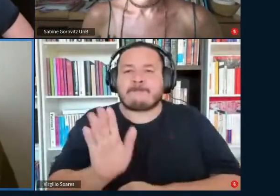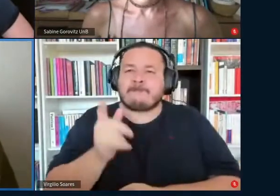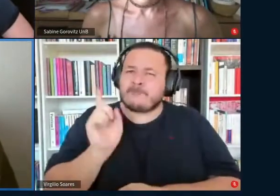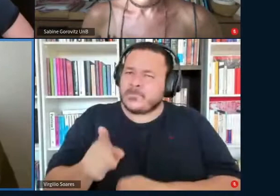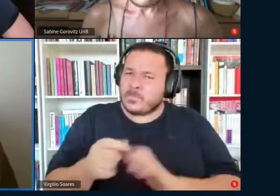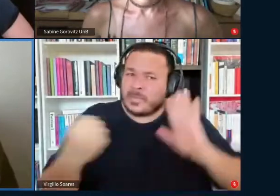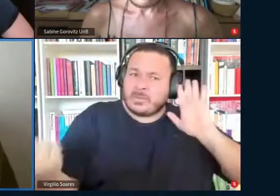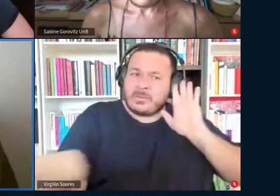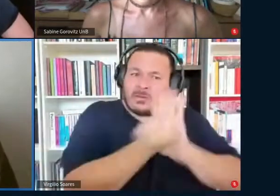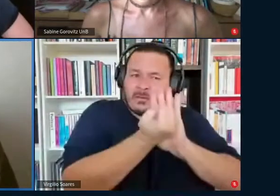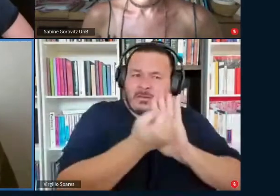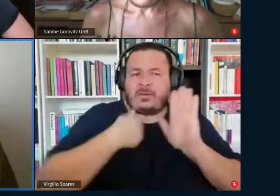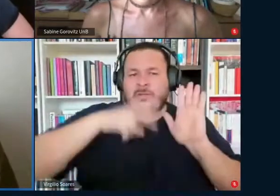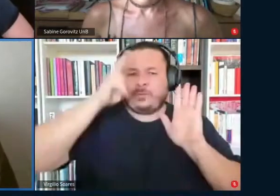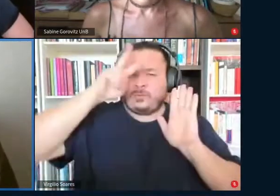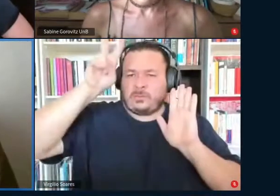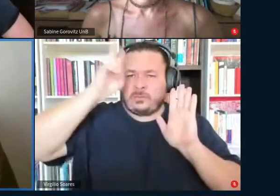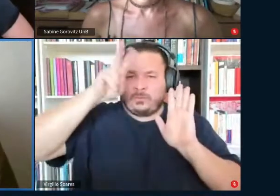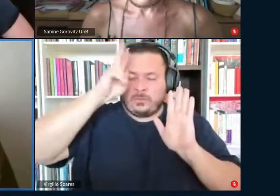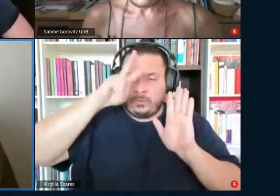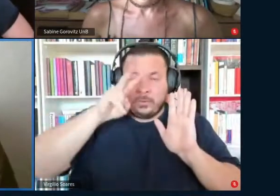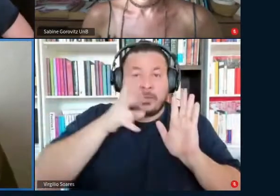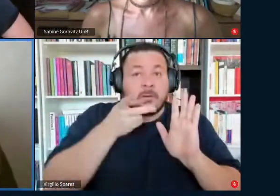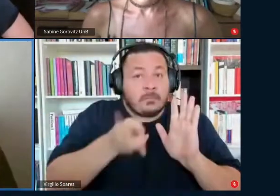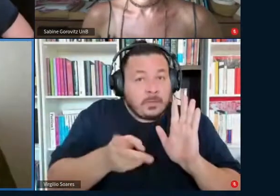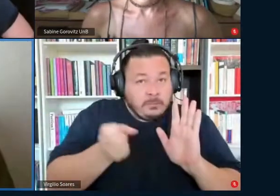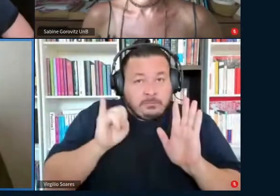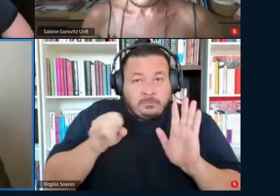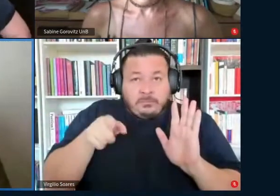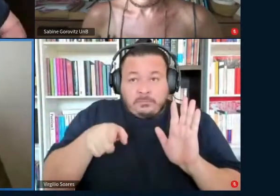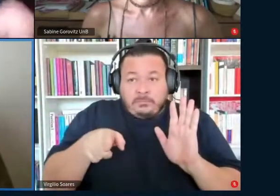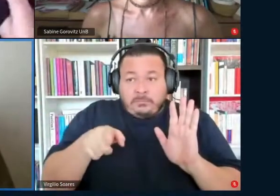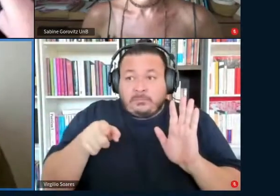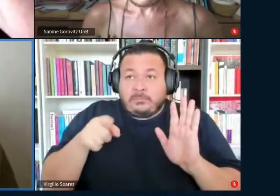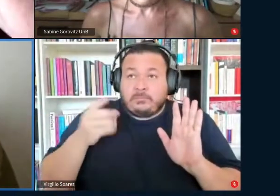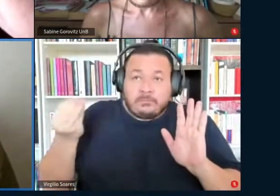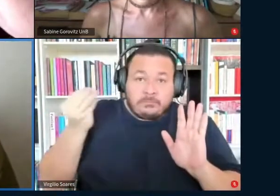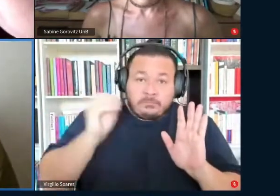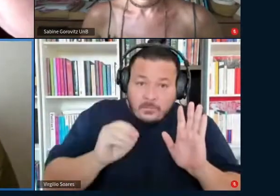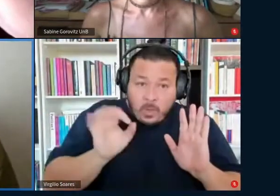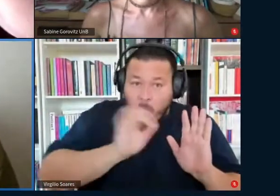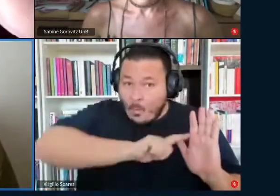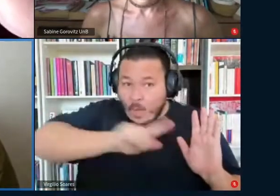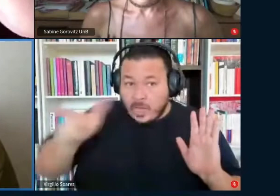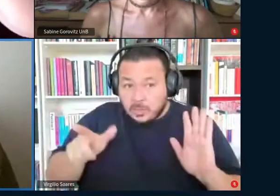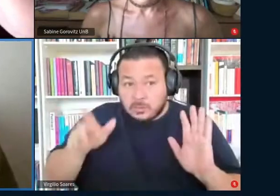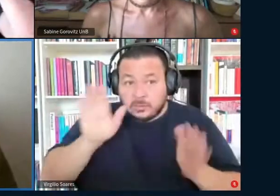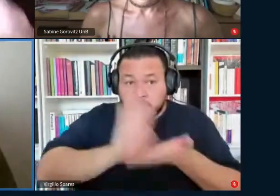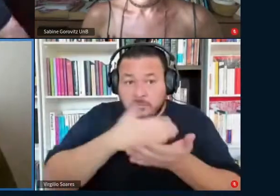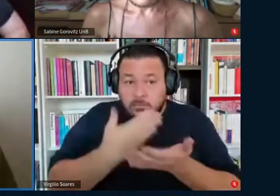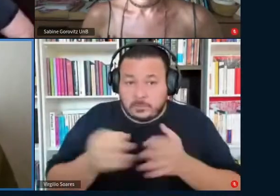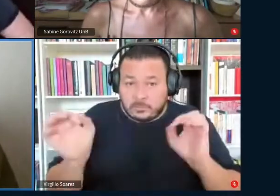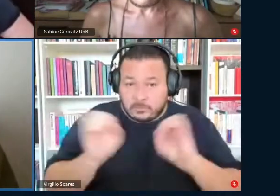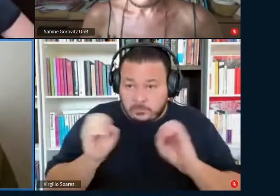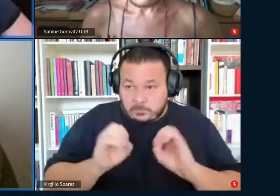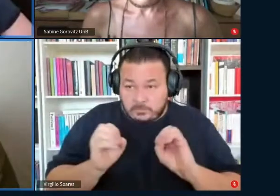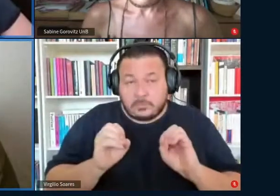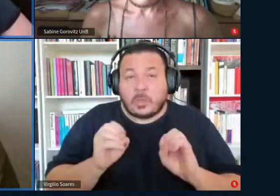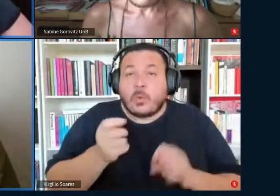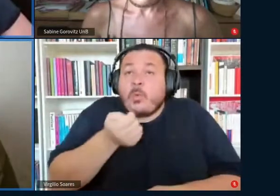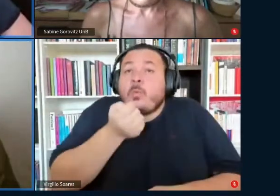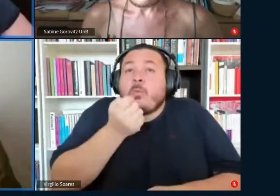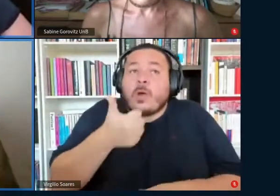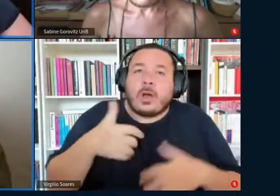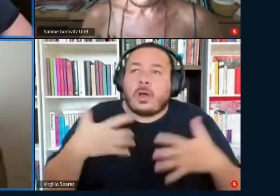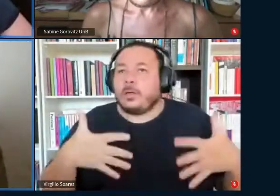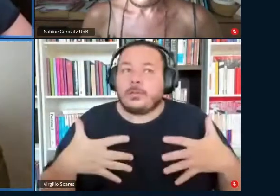marco histórico. Né? Ainda que não tenha ficado sem a interpretação, houve o risco de ficar.